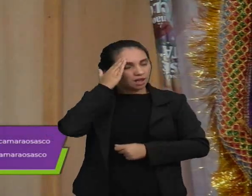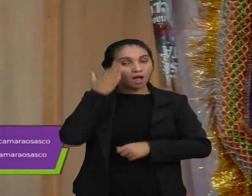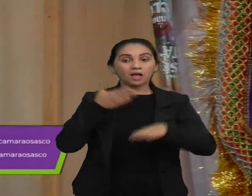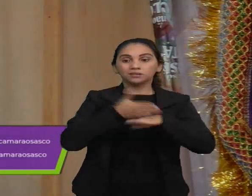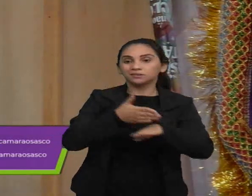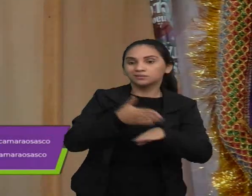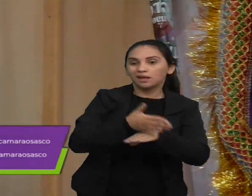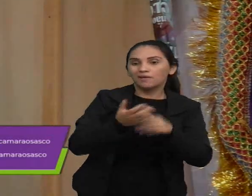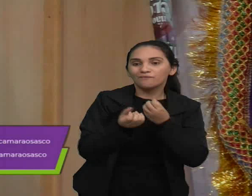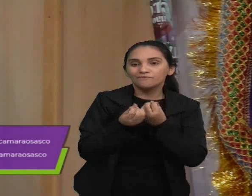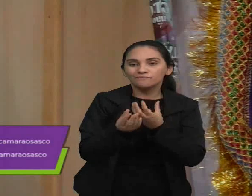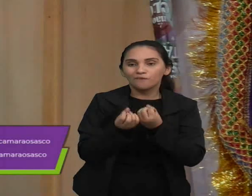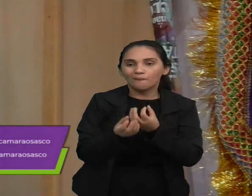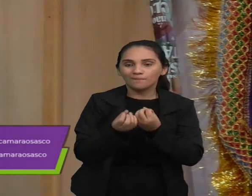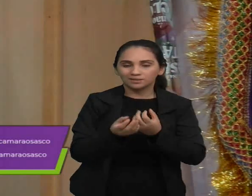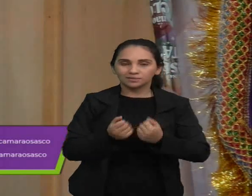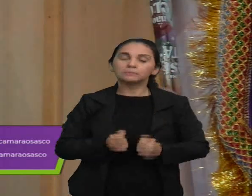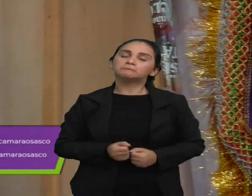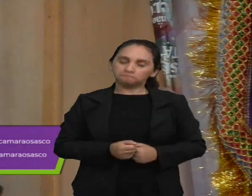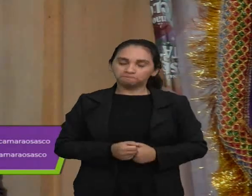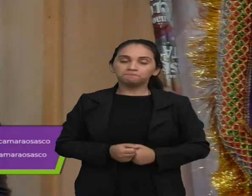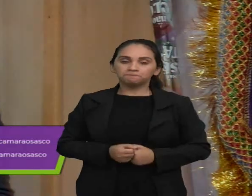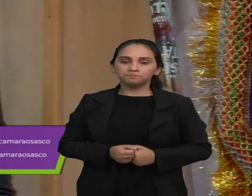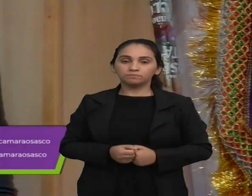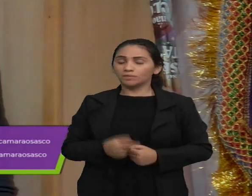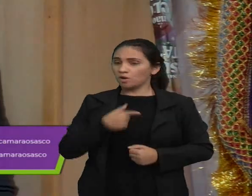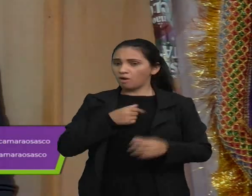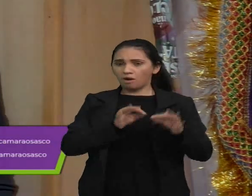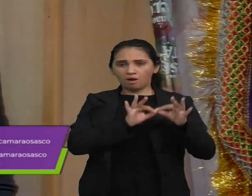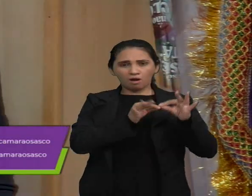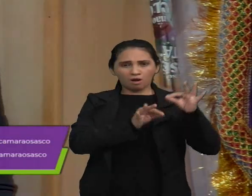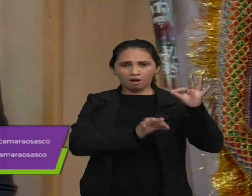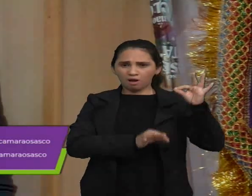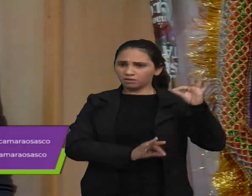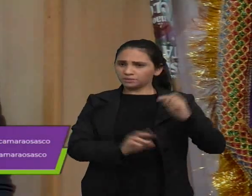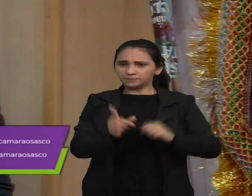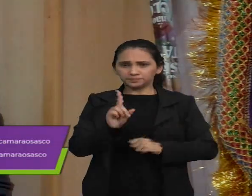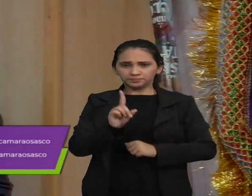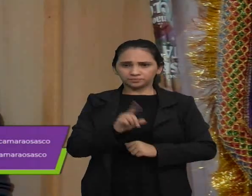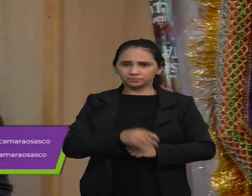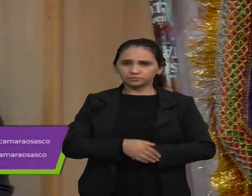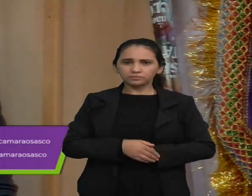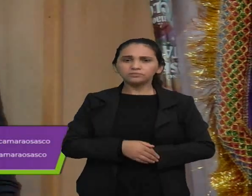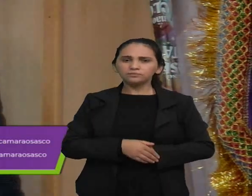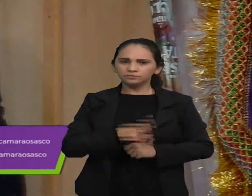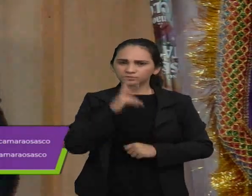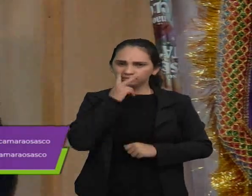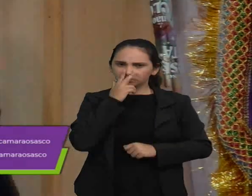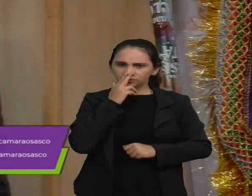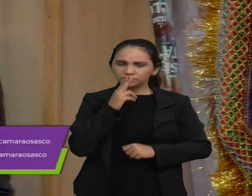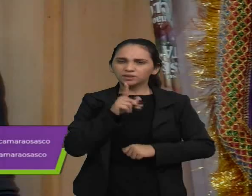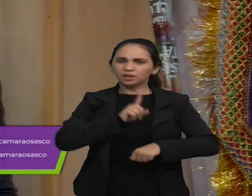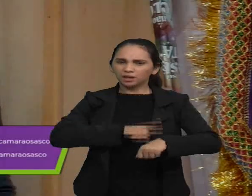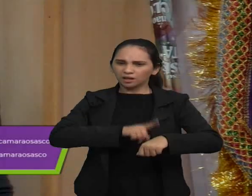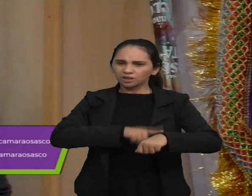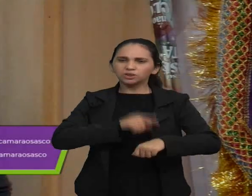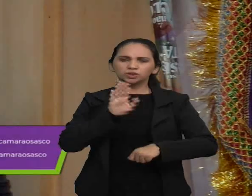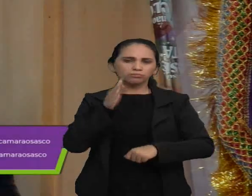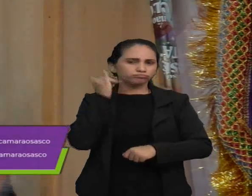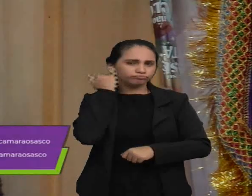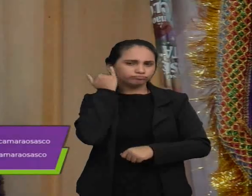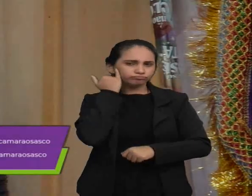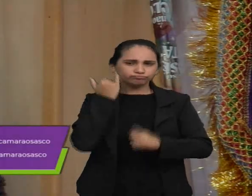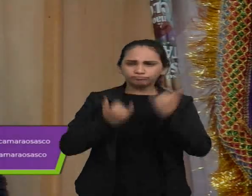acesso a essa informação bom eu não vou me alongar muito acho que a gente já passou bastante tempo ouvindo